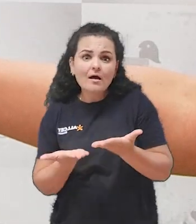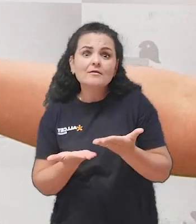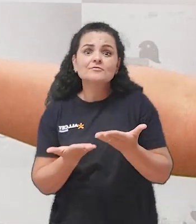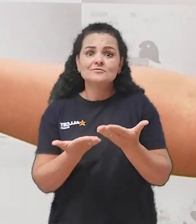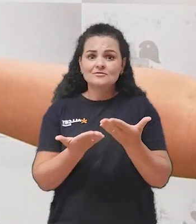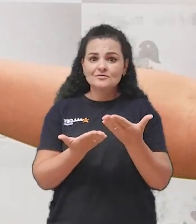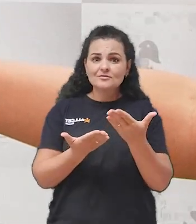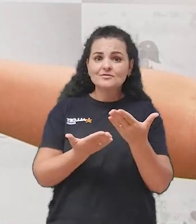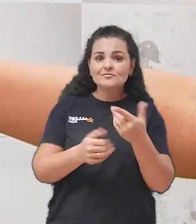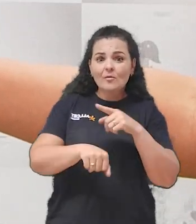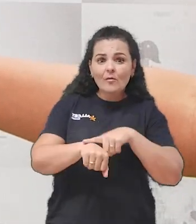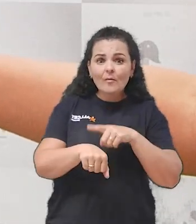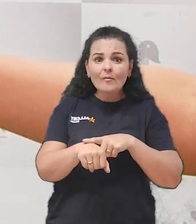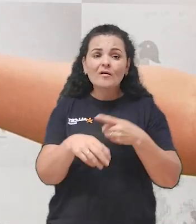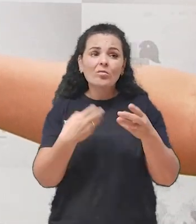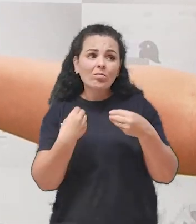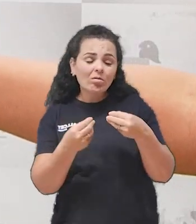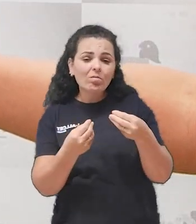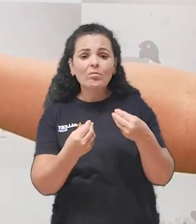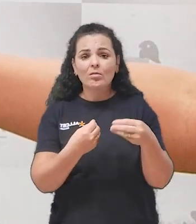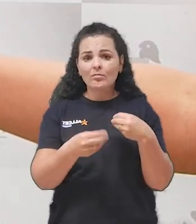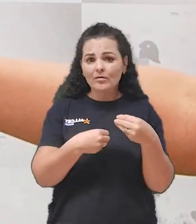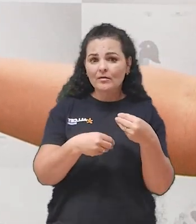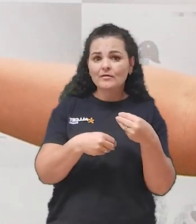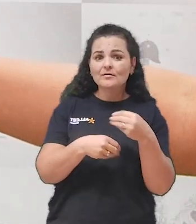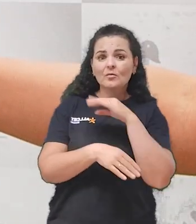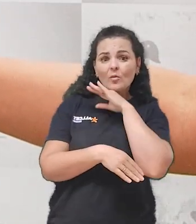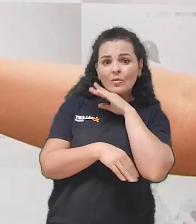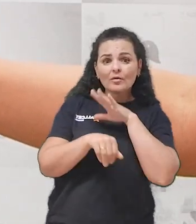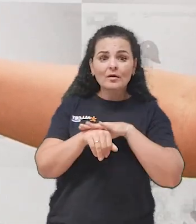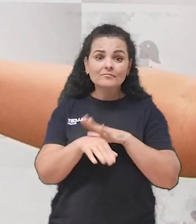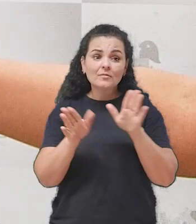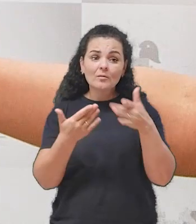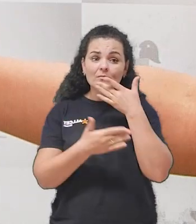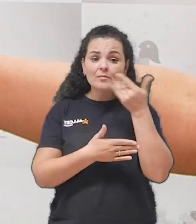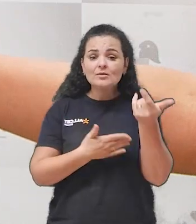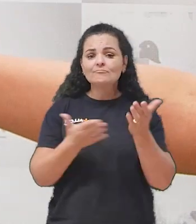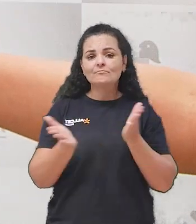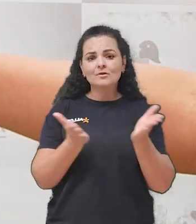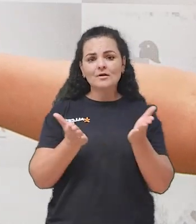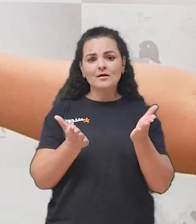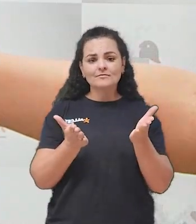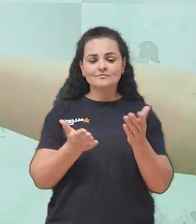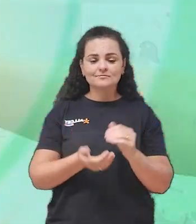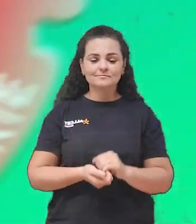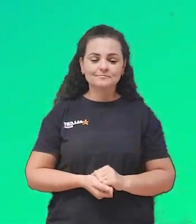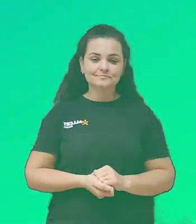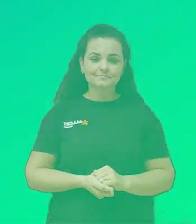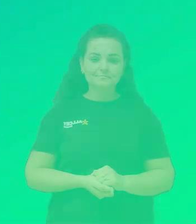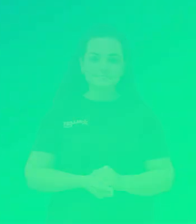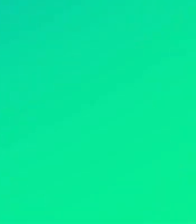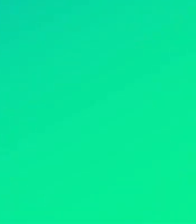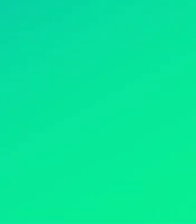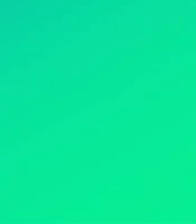precisa e está num momento de fragilidade então o quanto mais fácil e acessível para esse munícipe